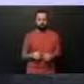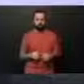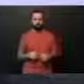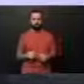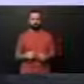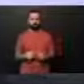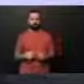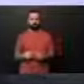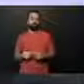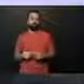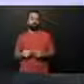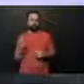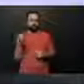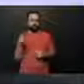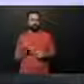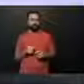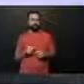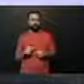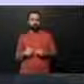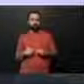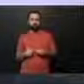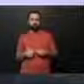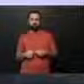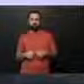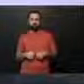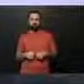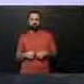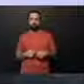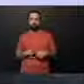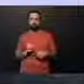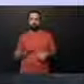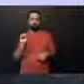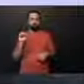decomposição dos números indicados.